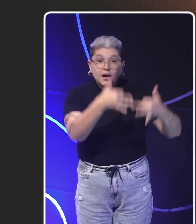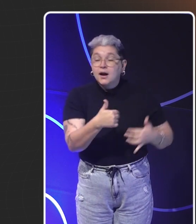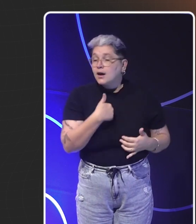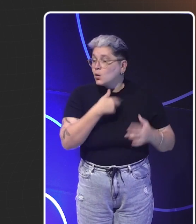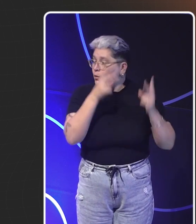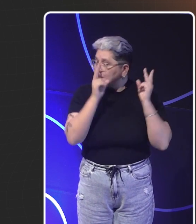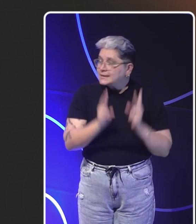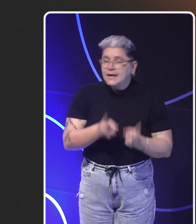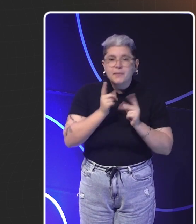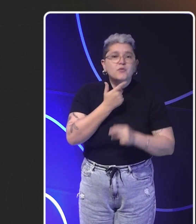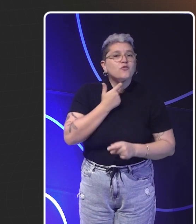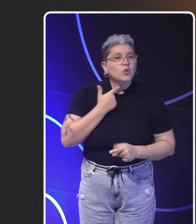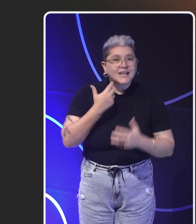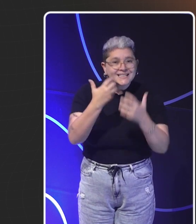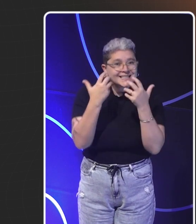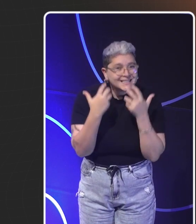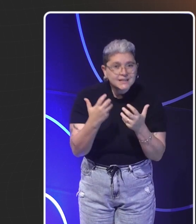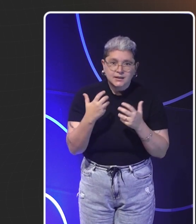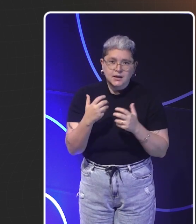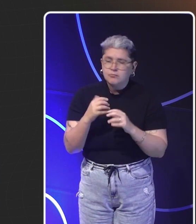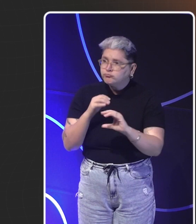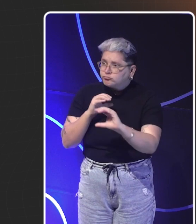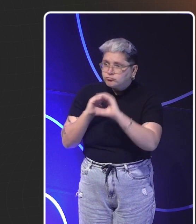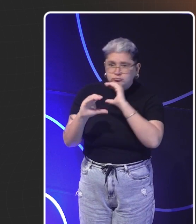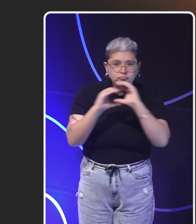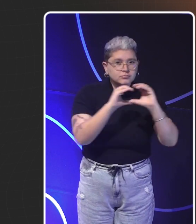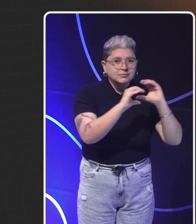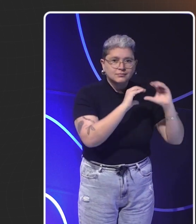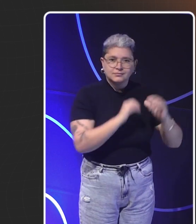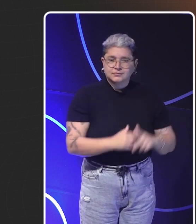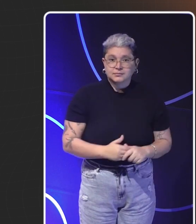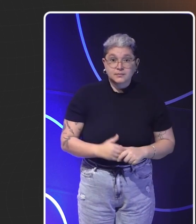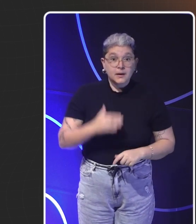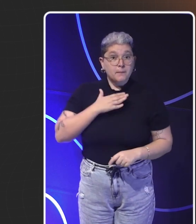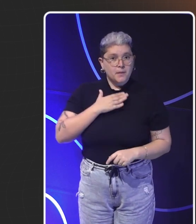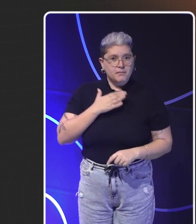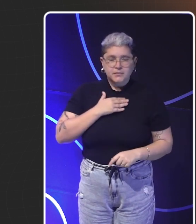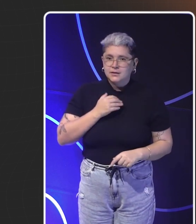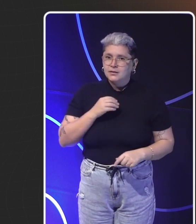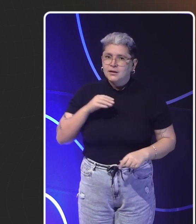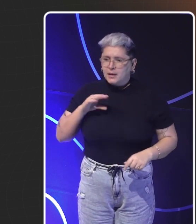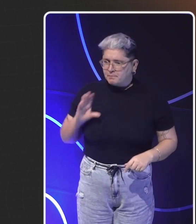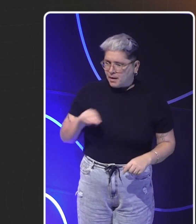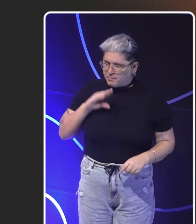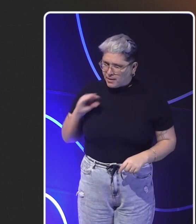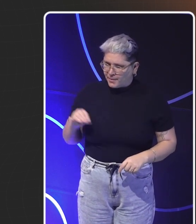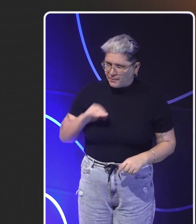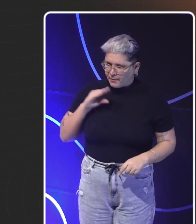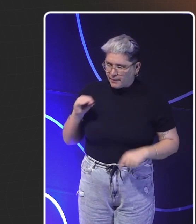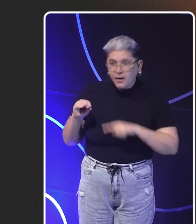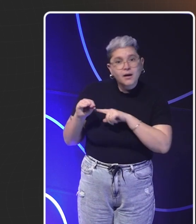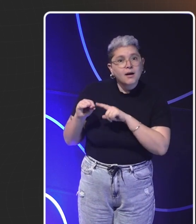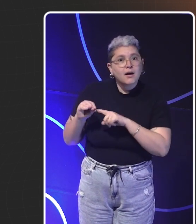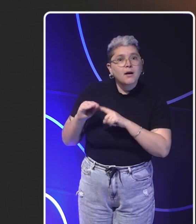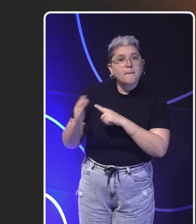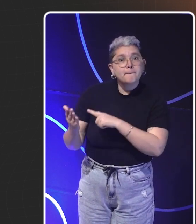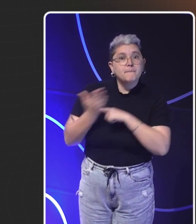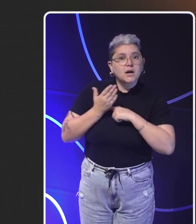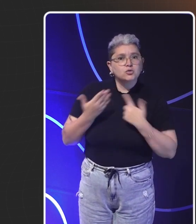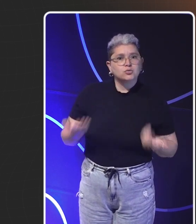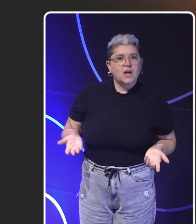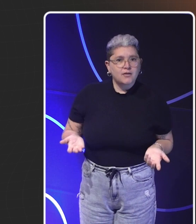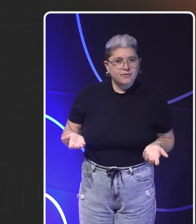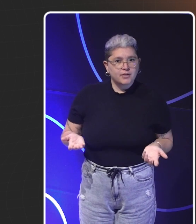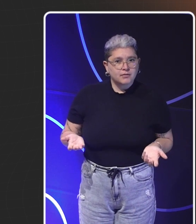comunicador. Para mim, falar sempre foi a minha válvula de escape para poder fugir da falta